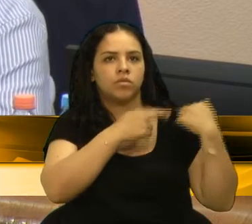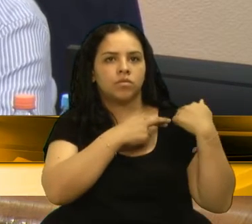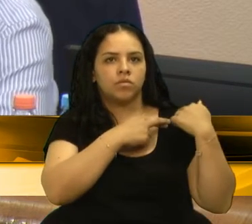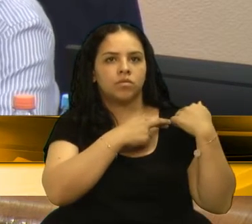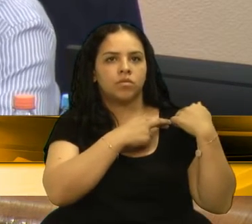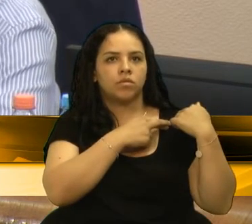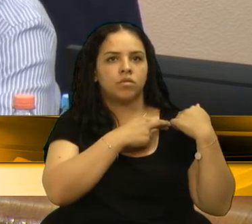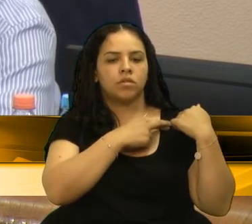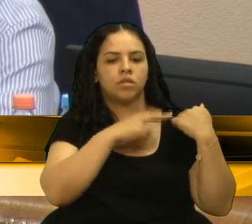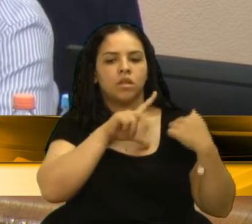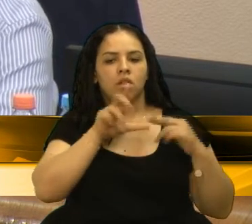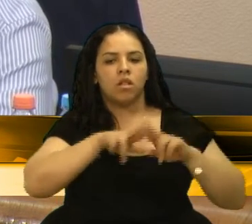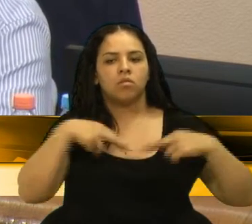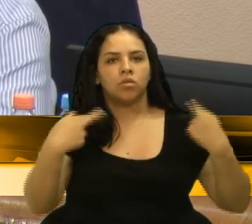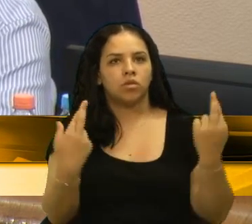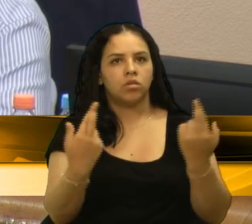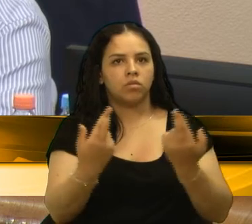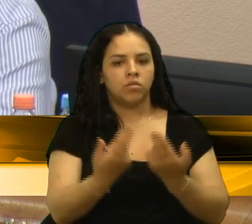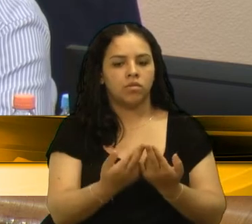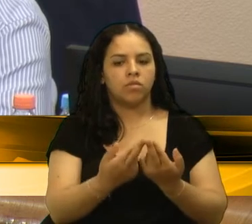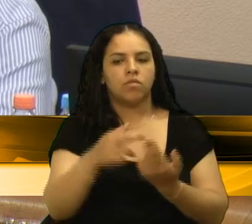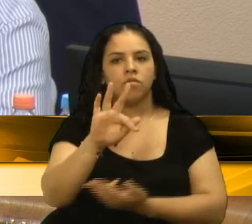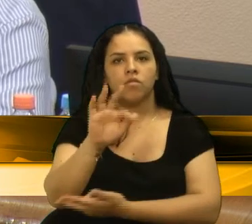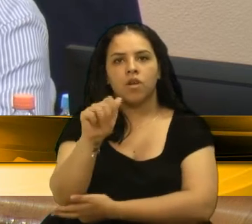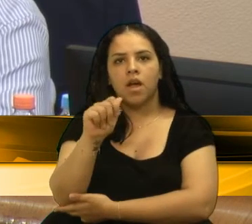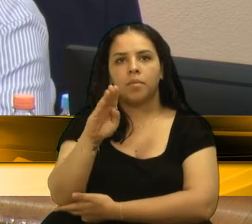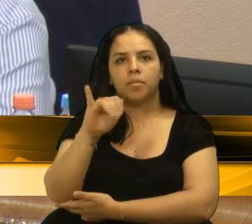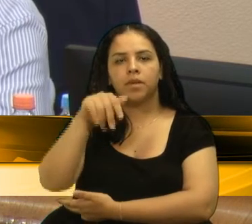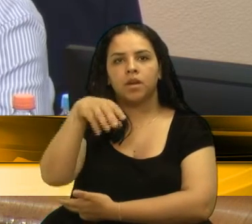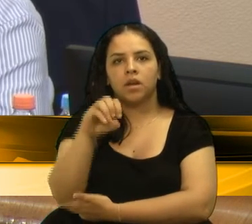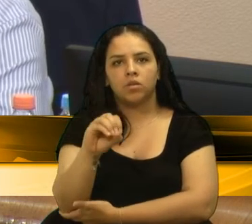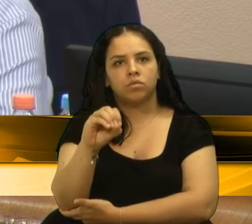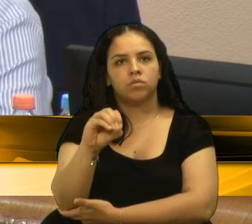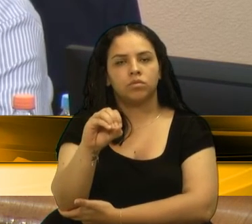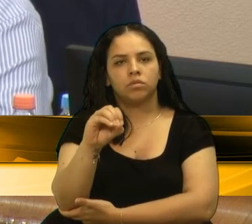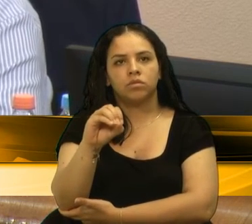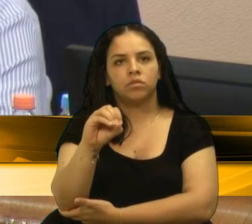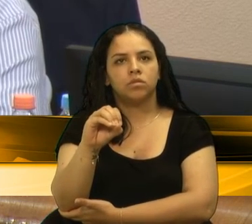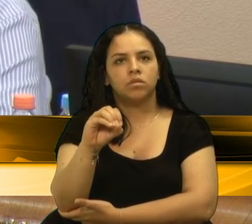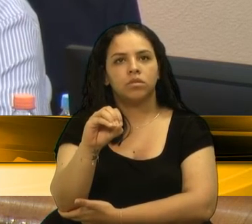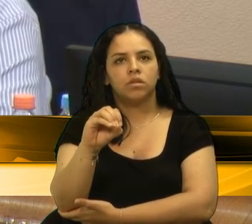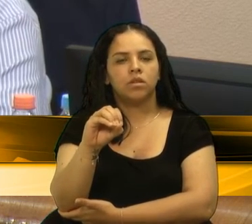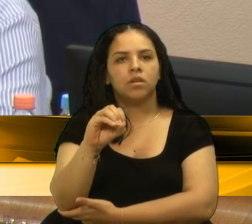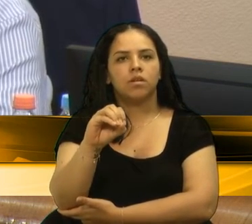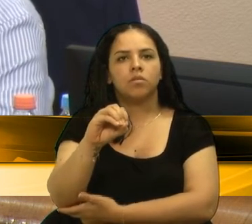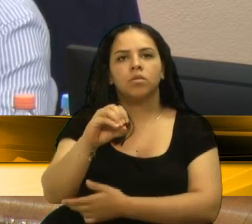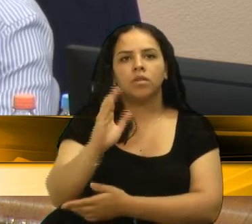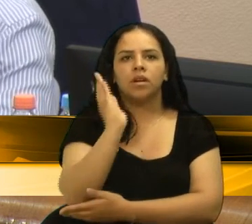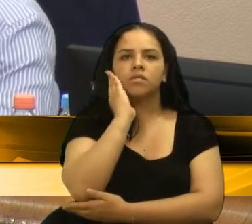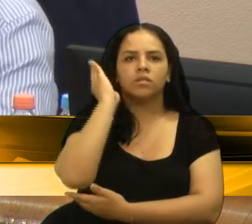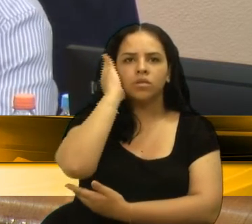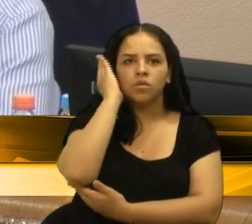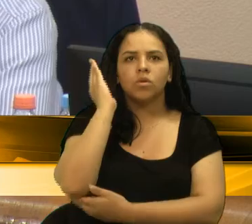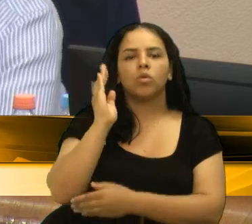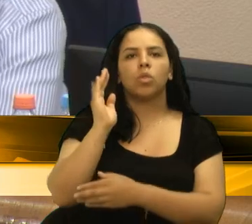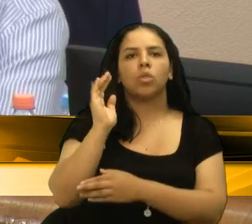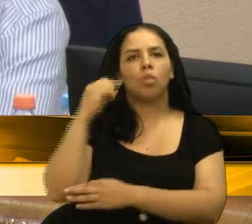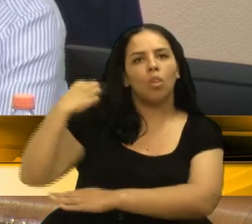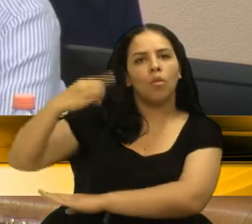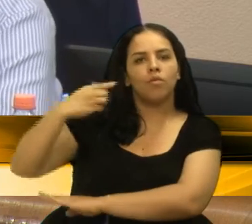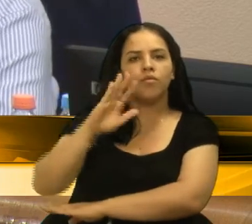essa reunião pública foi o doutor Fabiano, responde a senhora Mirângela. Doutora Cássia, o doutor Fabiano de Moraes,